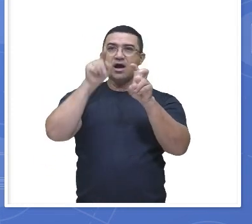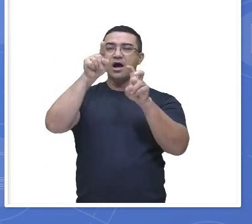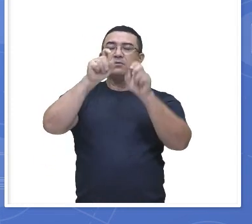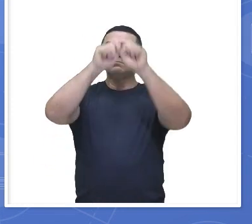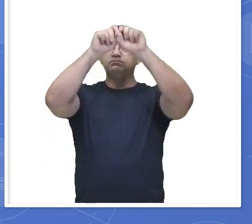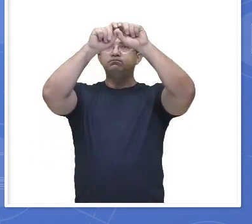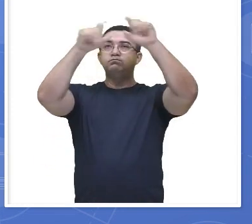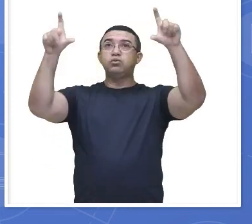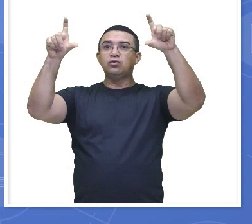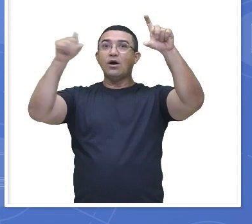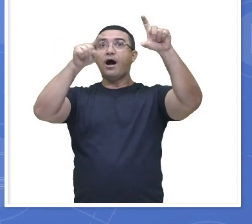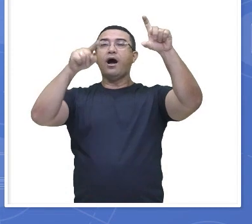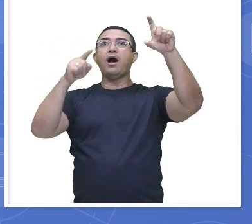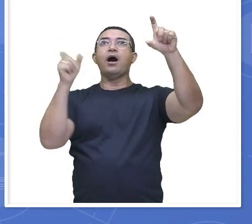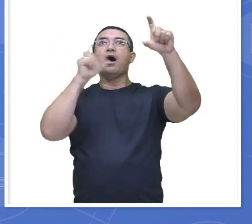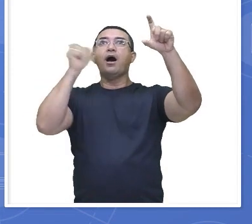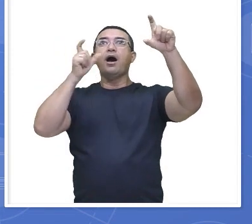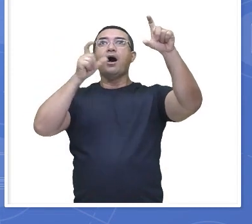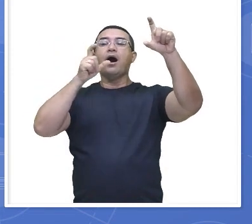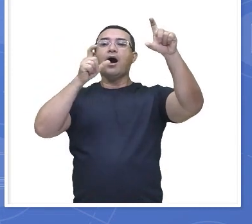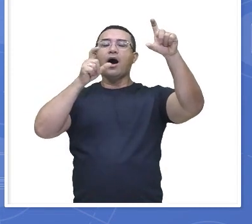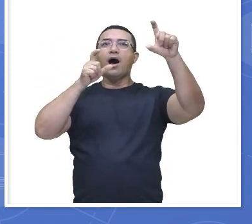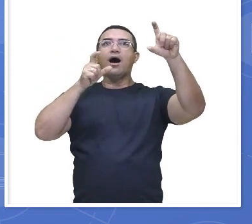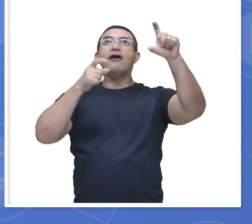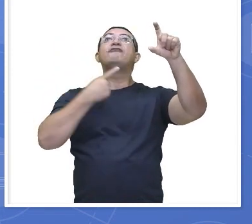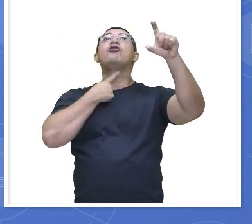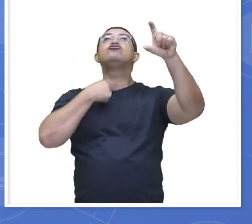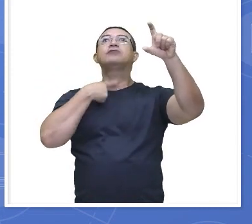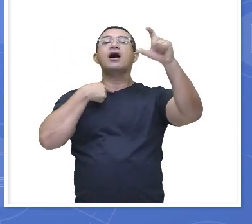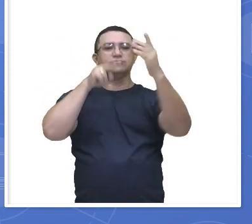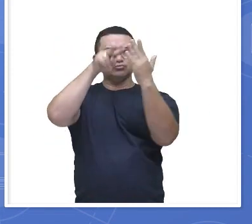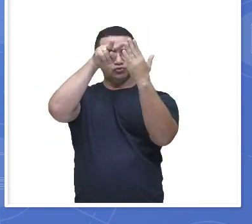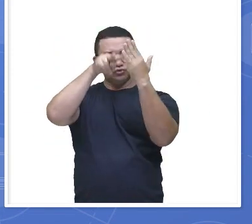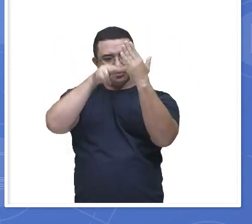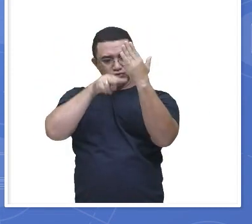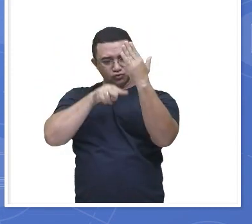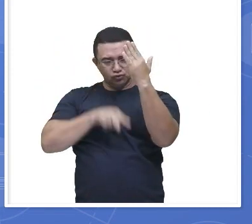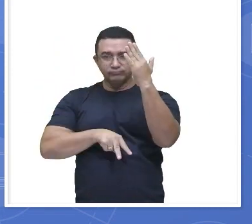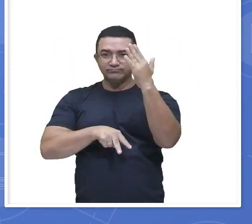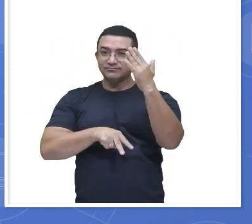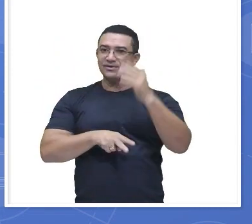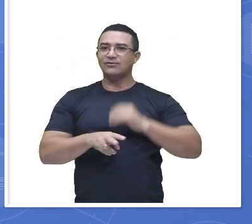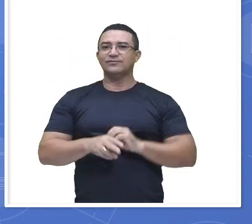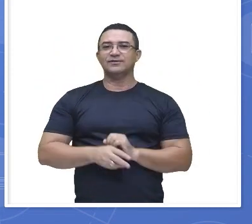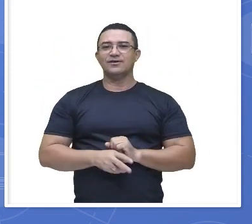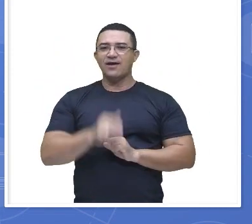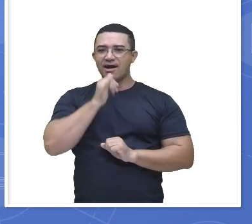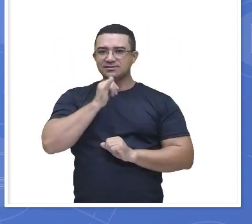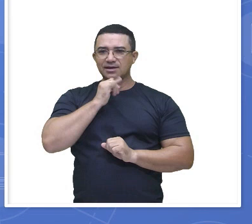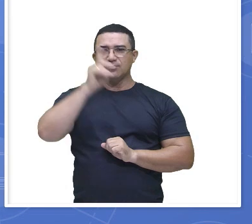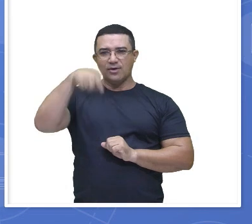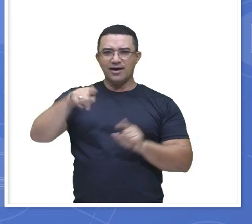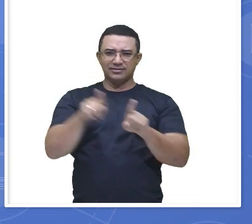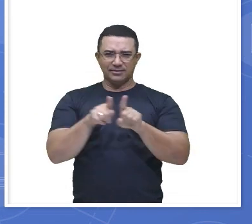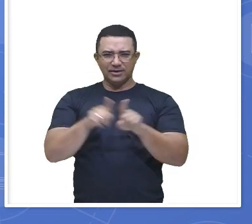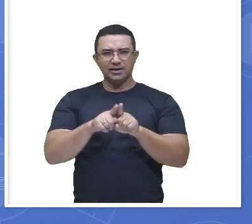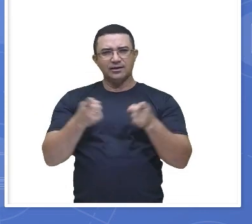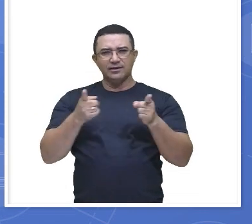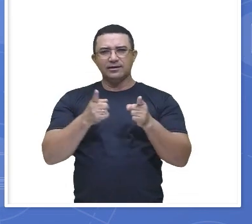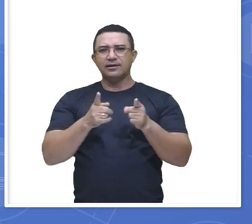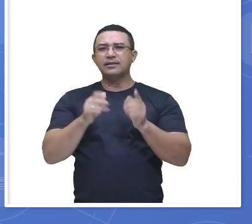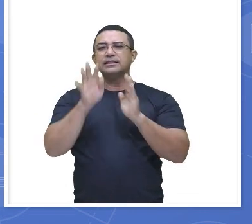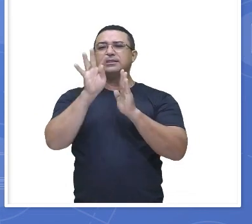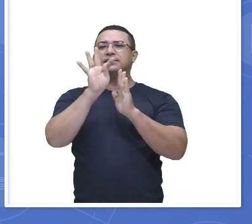Então, isso é algo importante. Então, olha só, o nosso exemplo traz aí. É um exemplo de texto sobre a violência